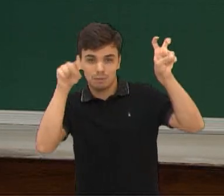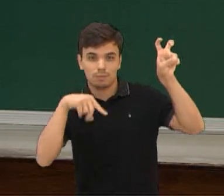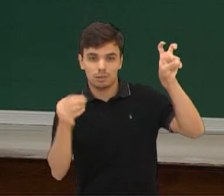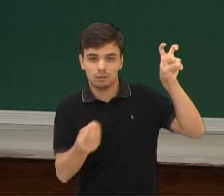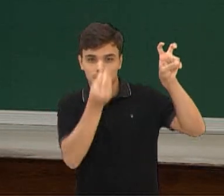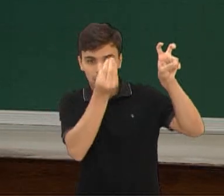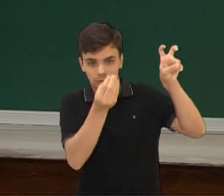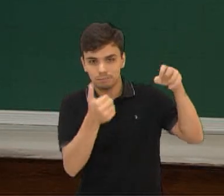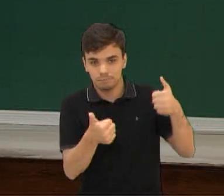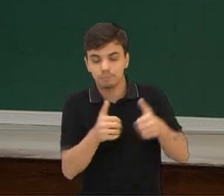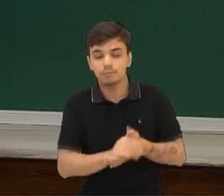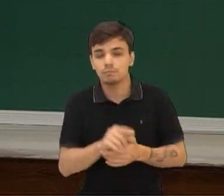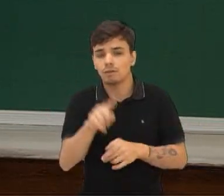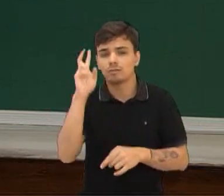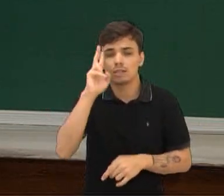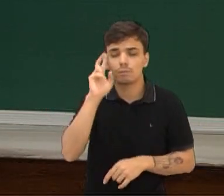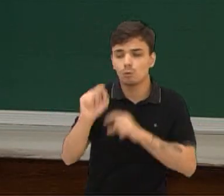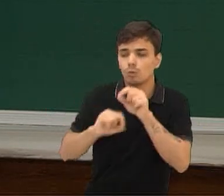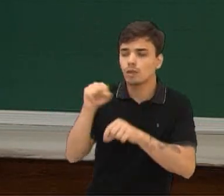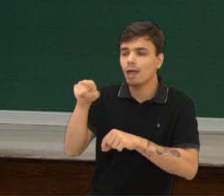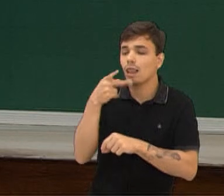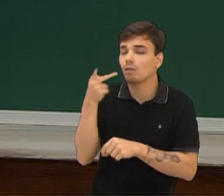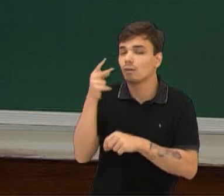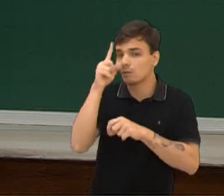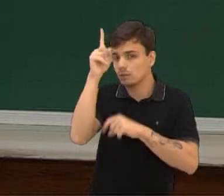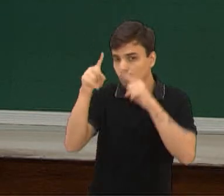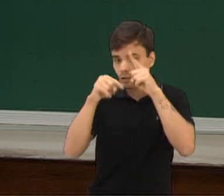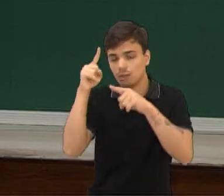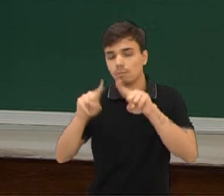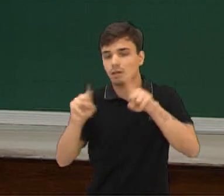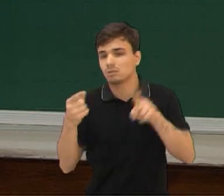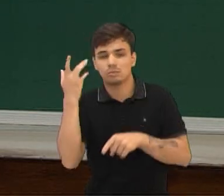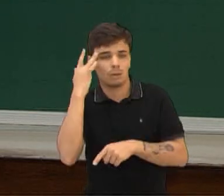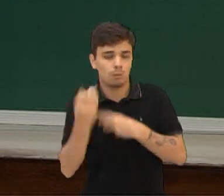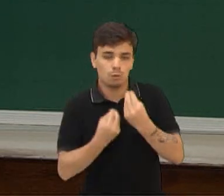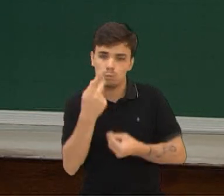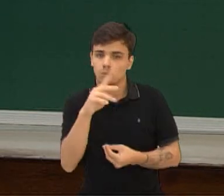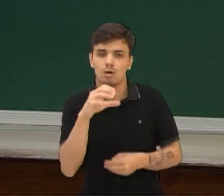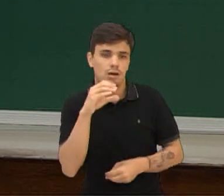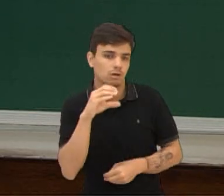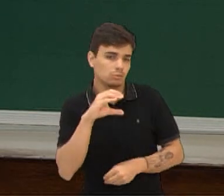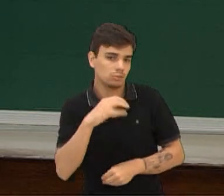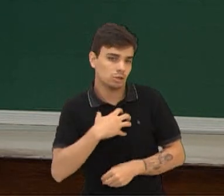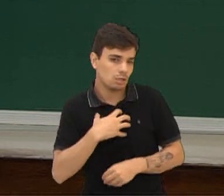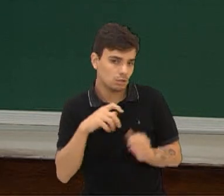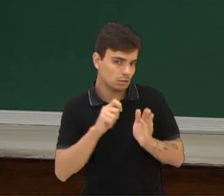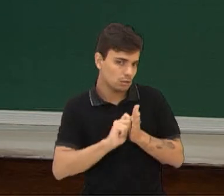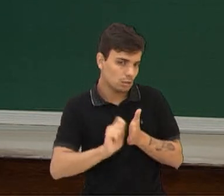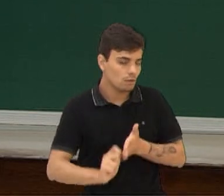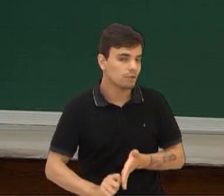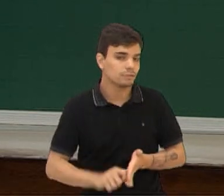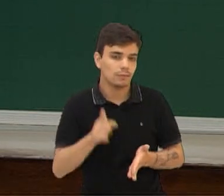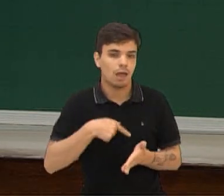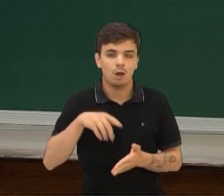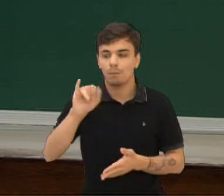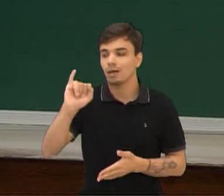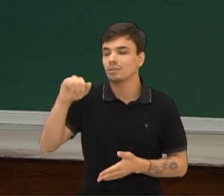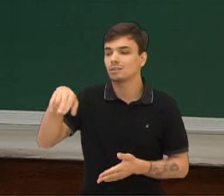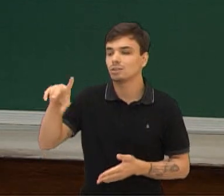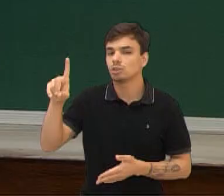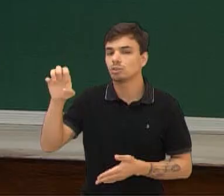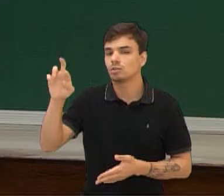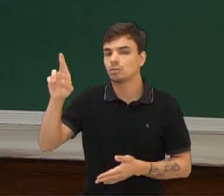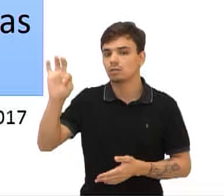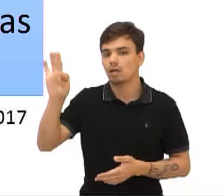Mas você não lembra, você lembra o que ele falou, a ideia, mas não sabe como vai escrever com as tuas palavras? É uma citação indireta. Vamos ver como é